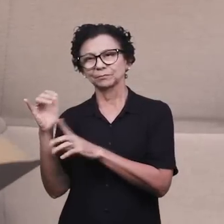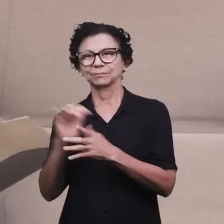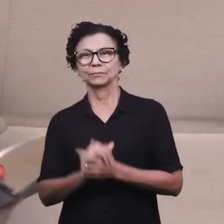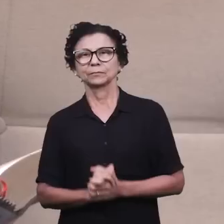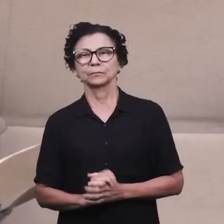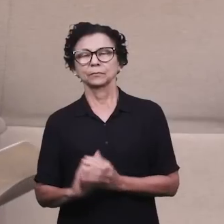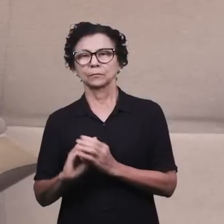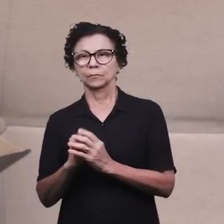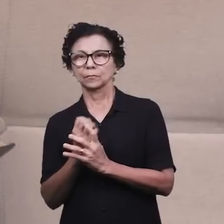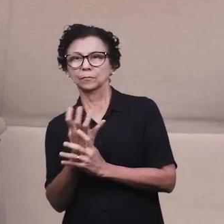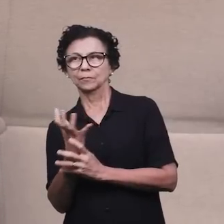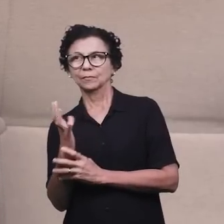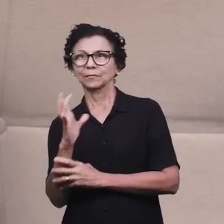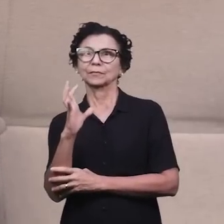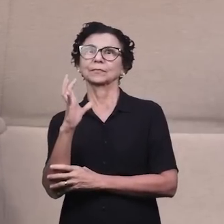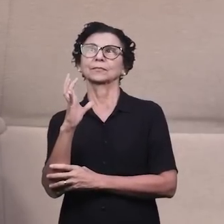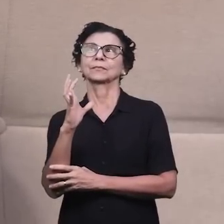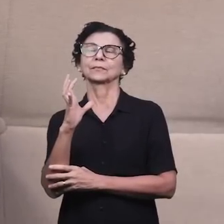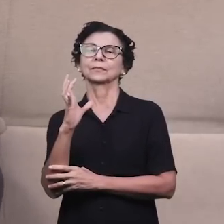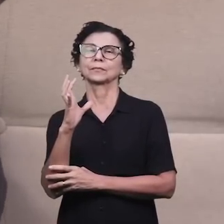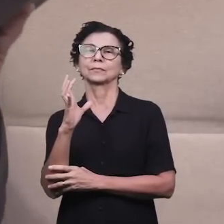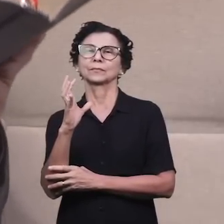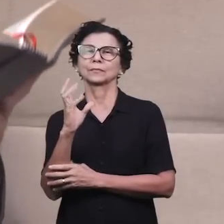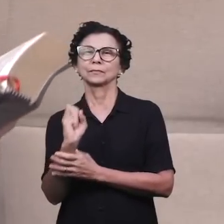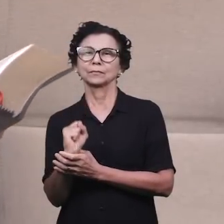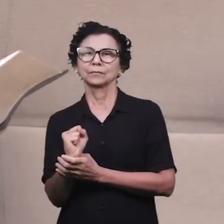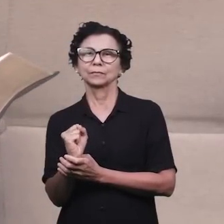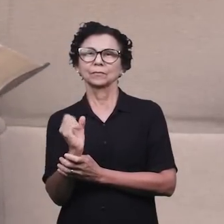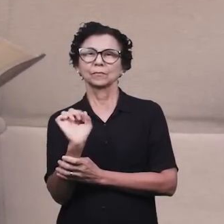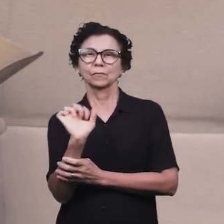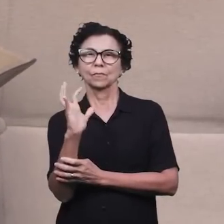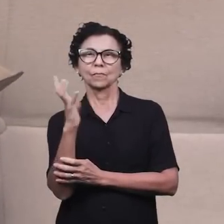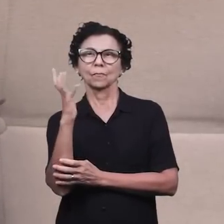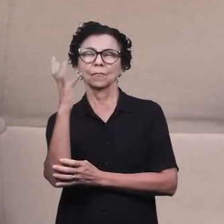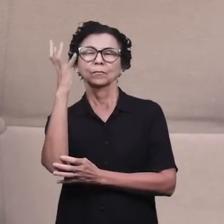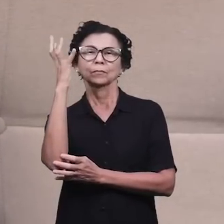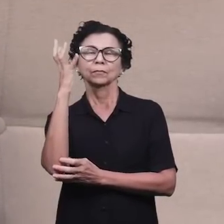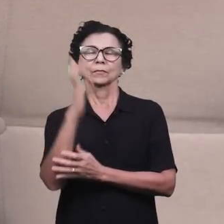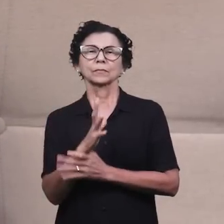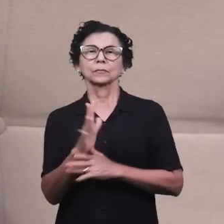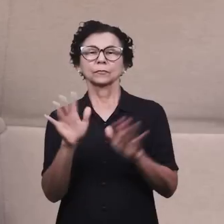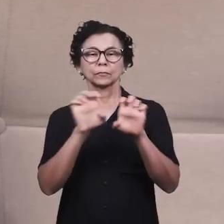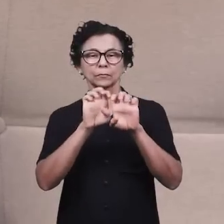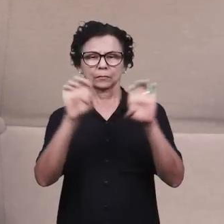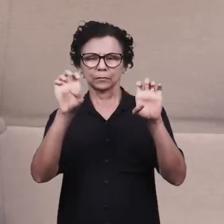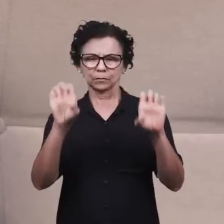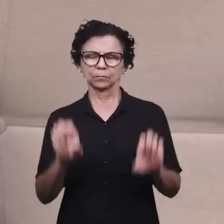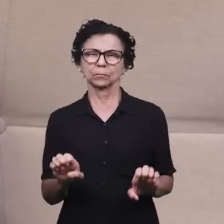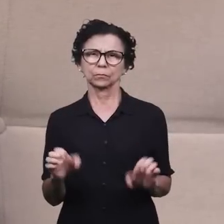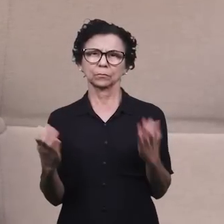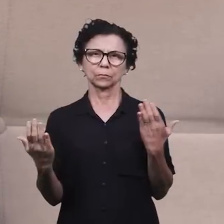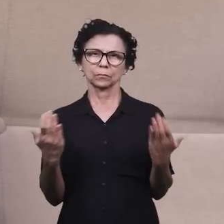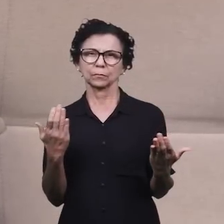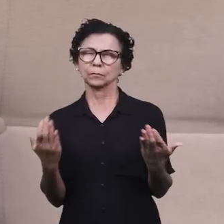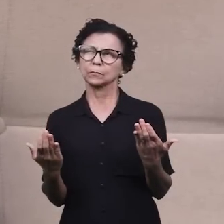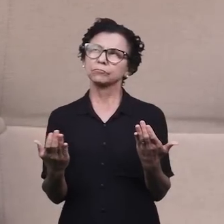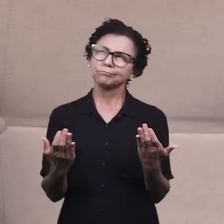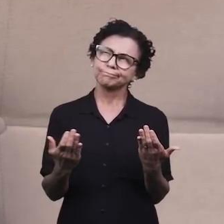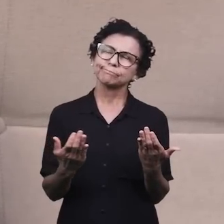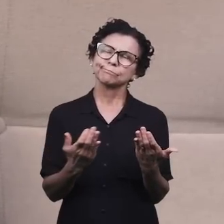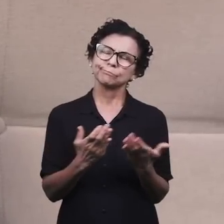parábolas têm relação com cada uma das cartas de Apocalipse e com o tempo profético ao qual se refere cada uma das